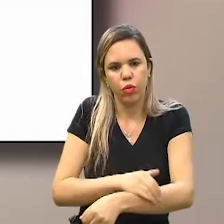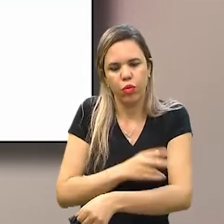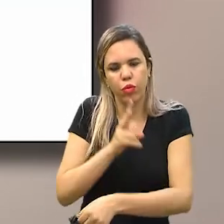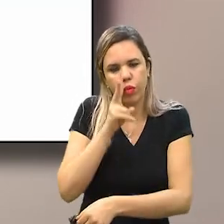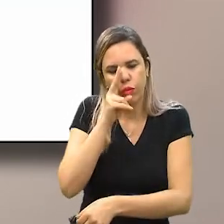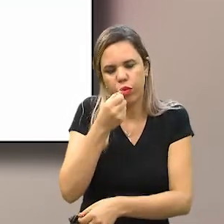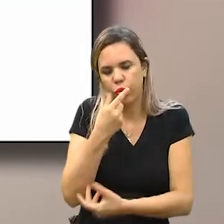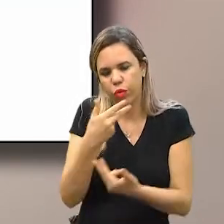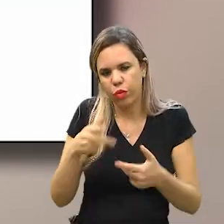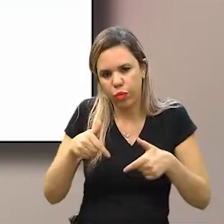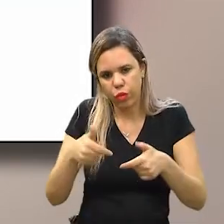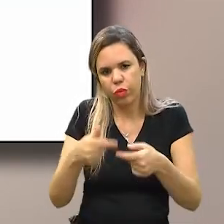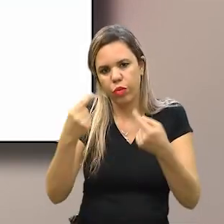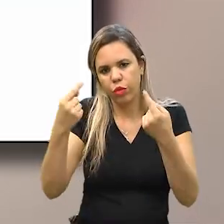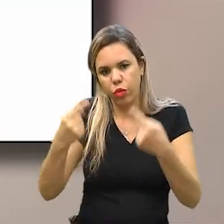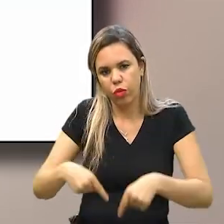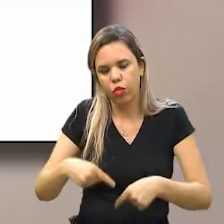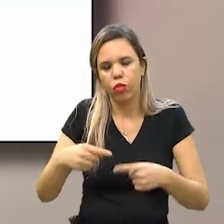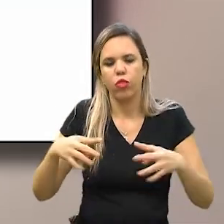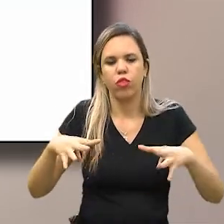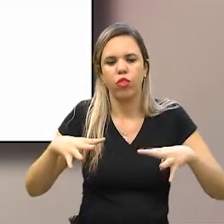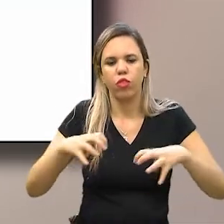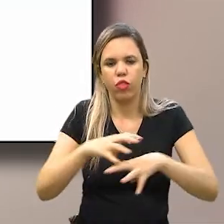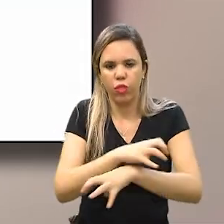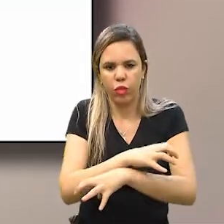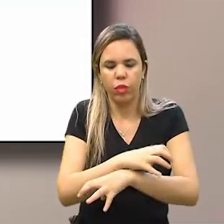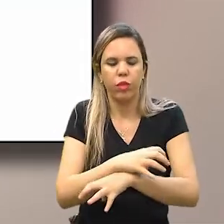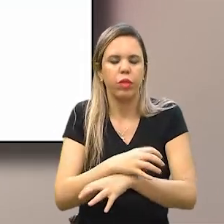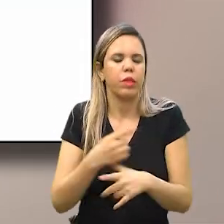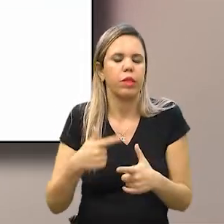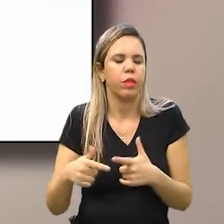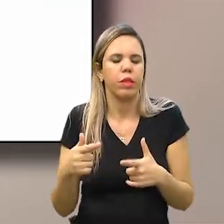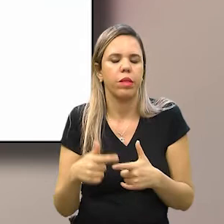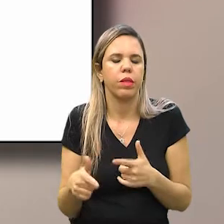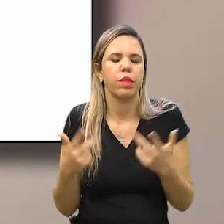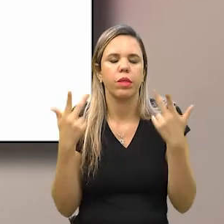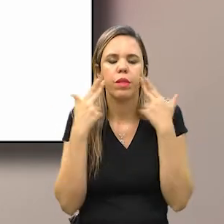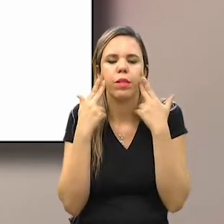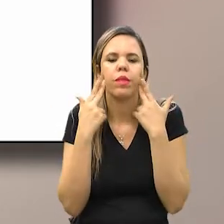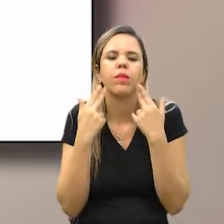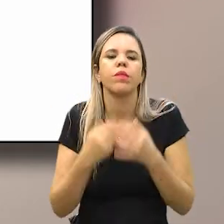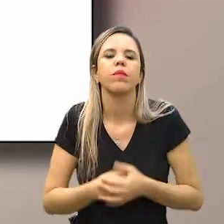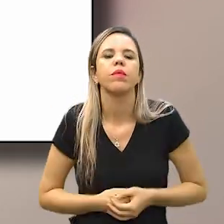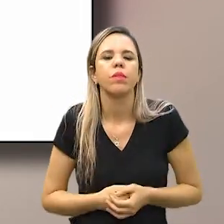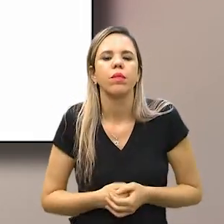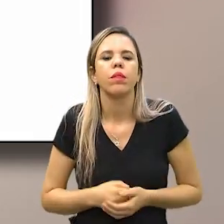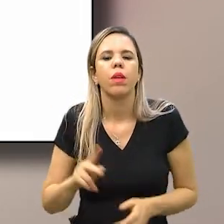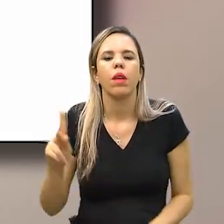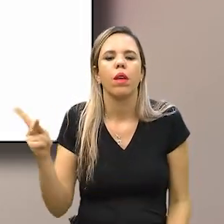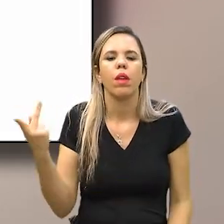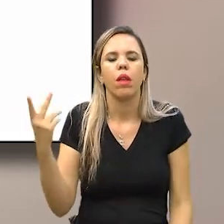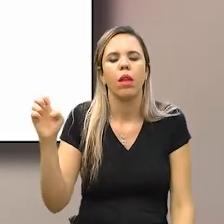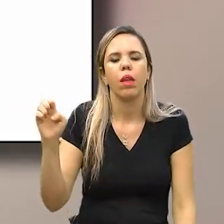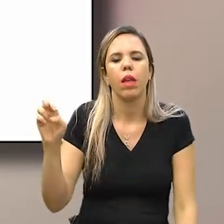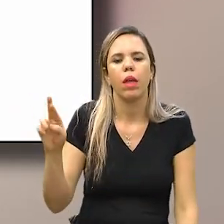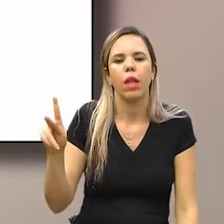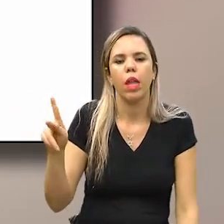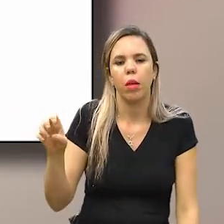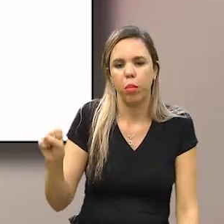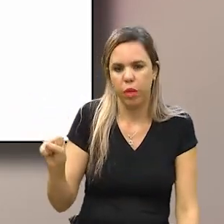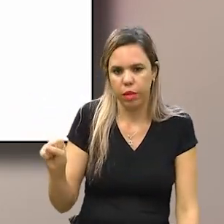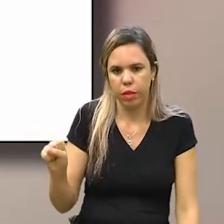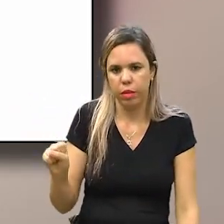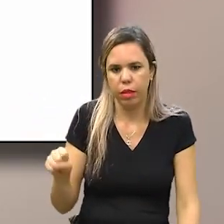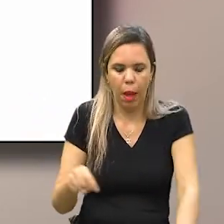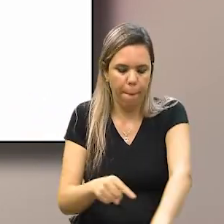antibiótico no local, que tem ação contra a bactéria. Porque uma das complicações mais comuns do herpes zoster é, em